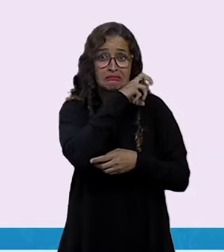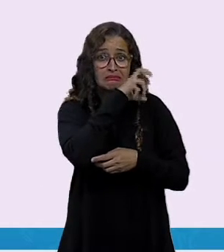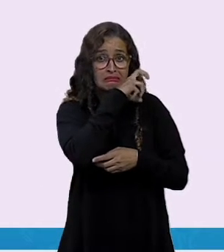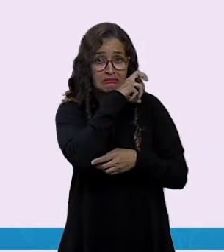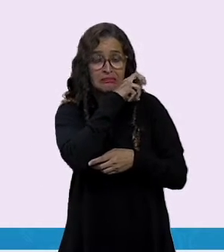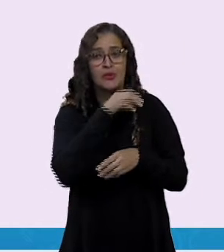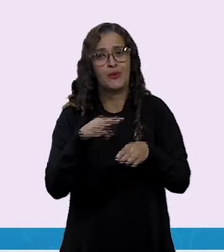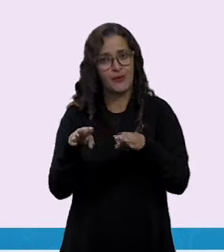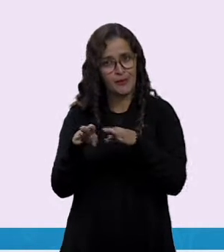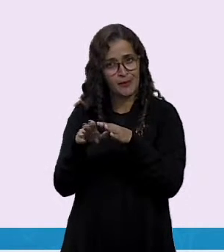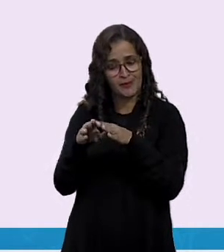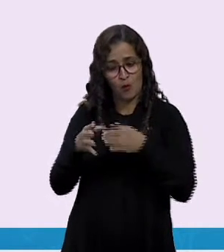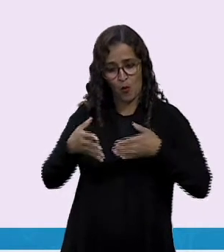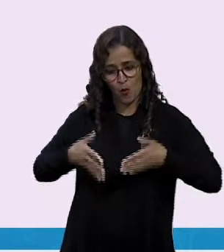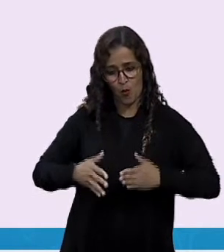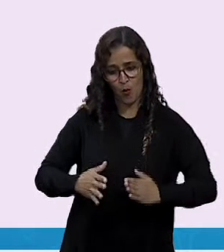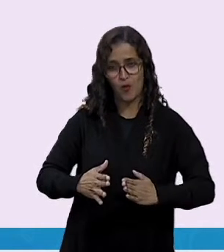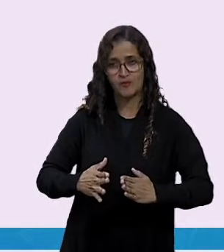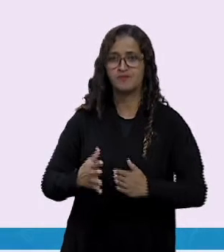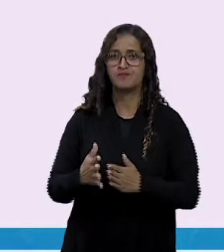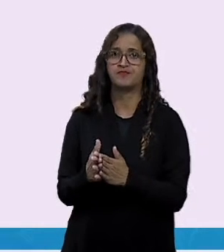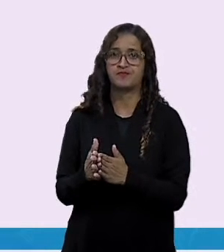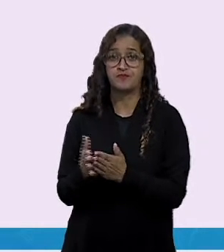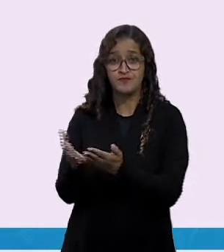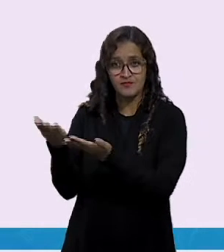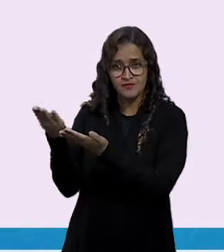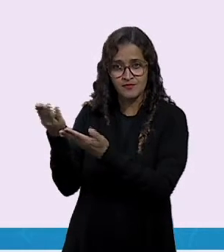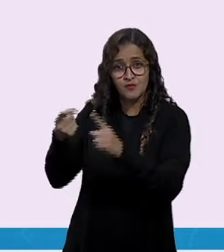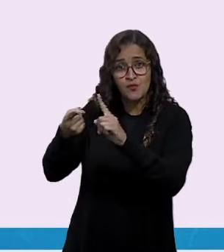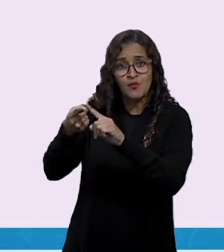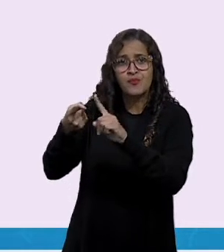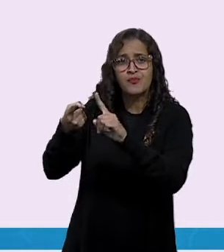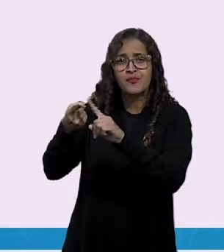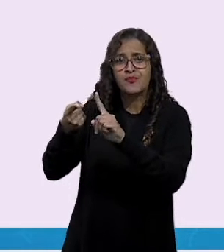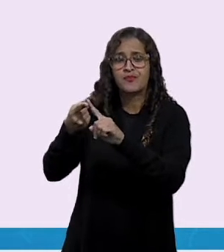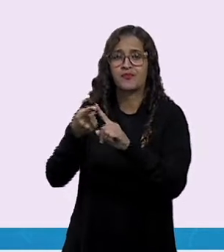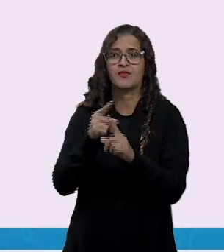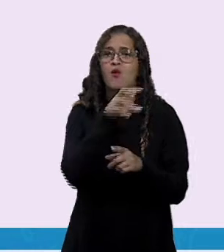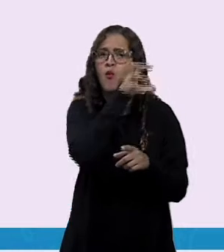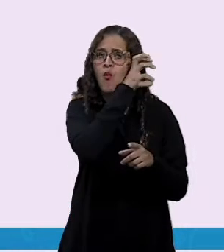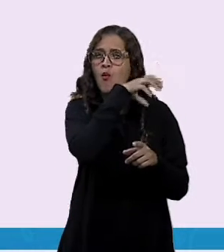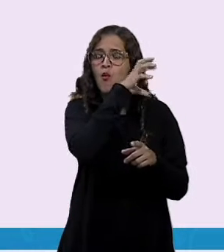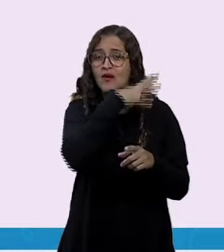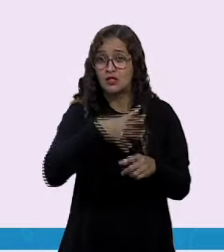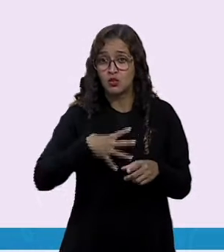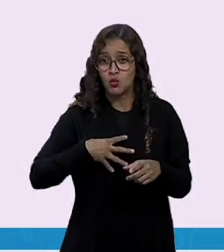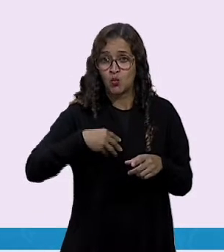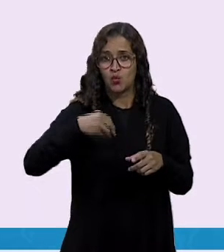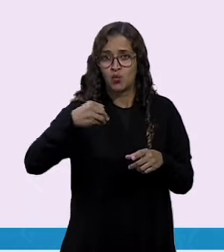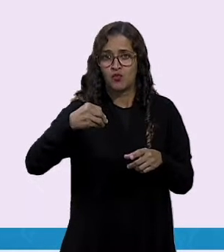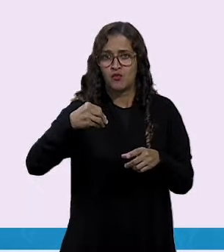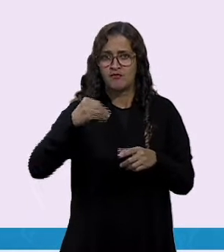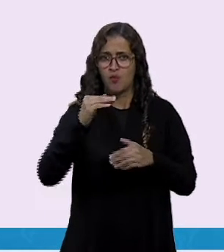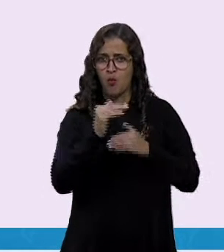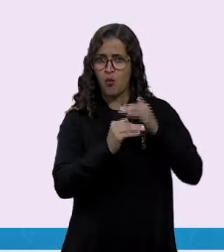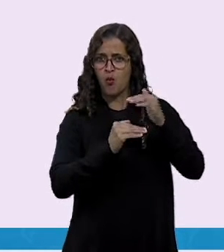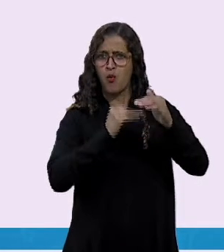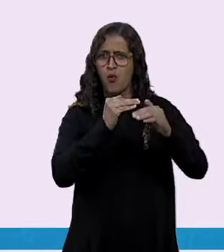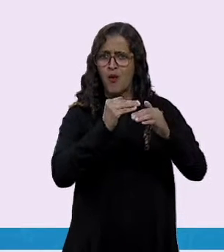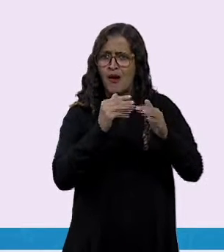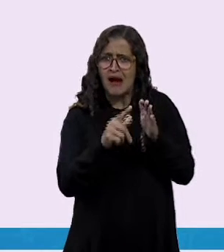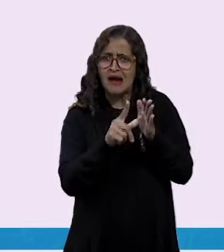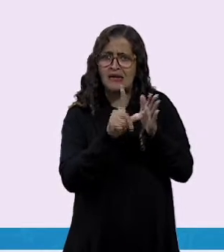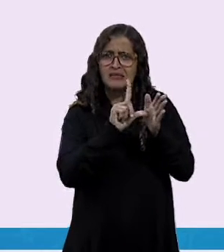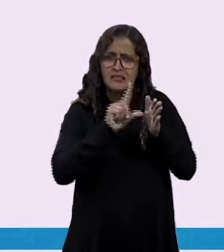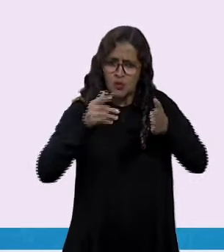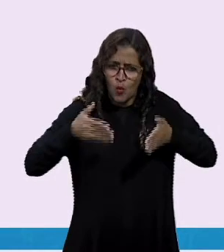aula. Animais vivíparos são animais cujos filhotes se desenvolvem